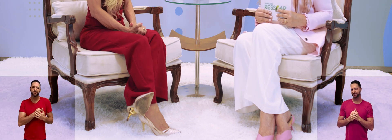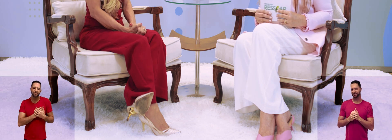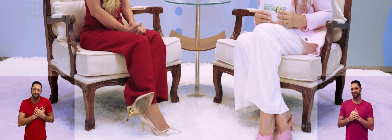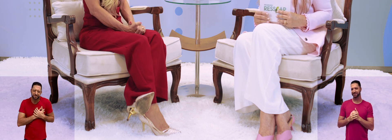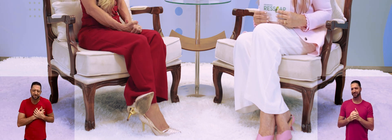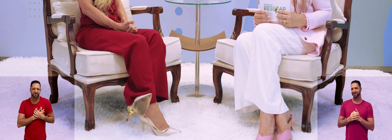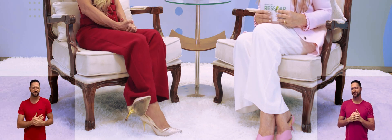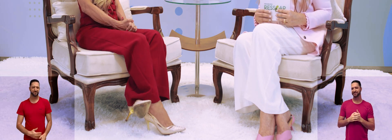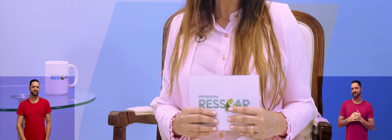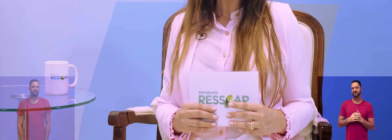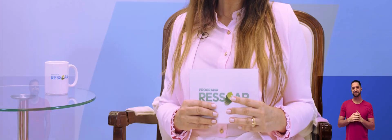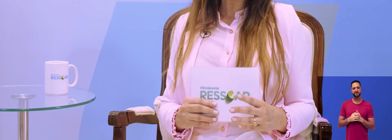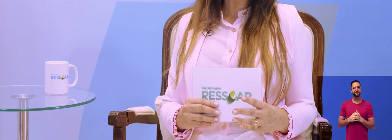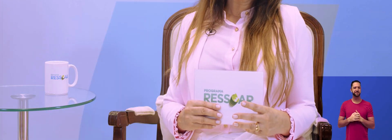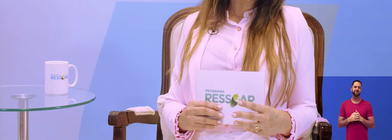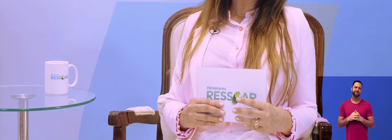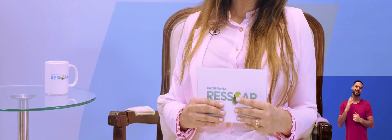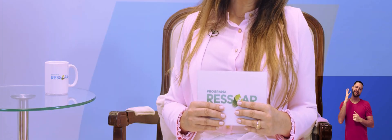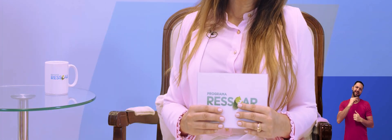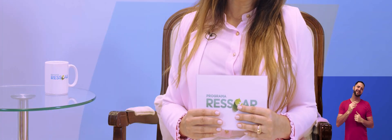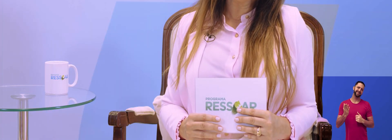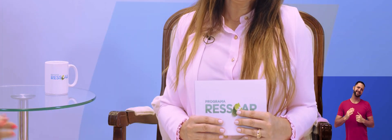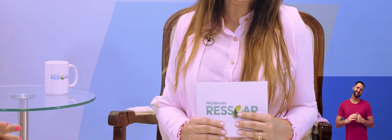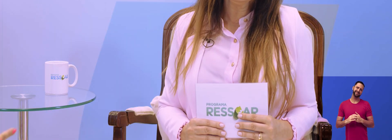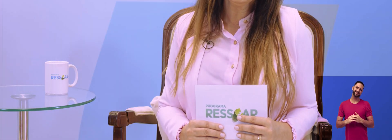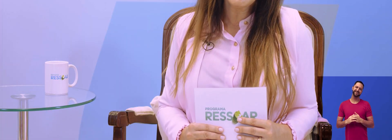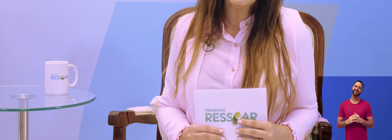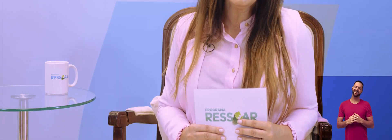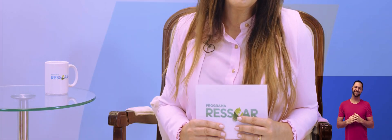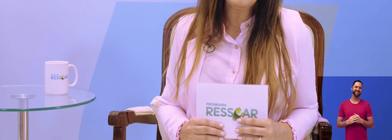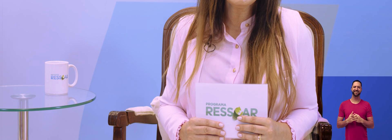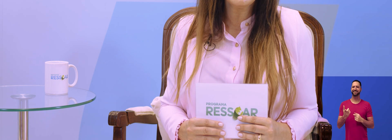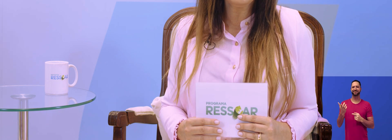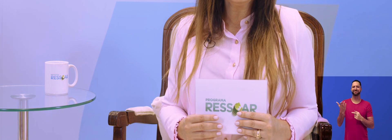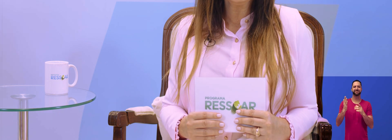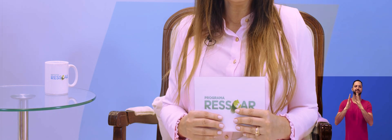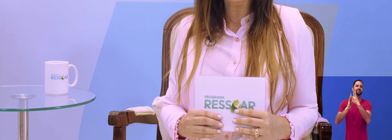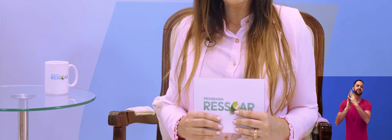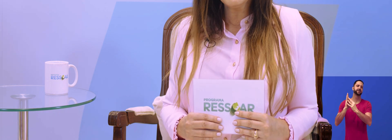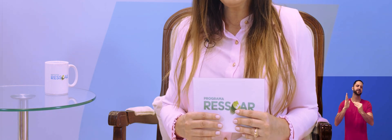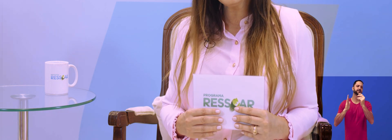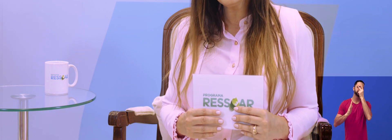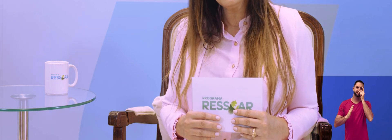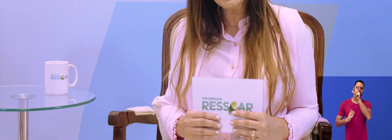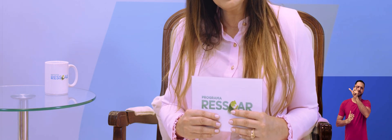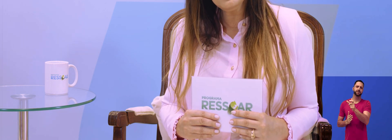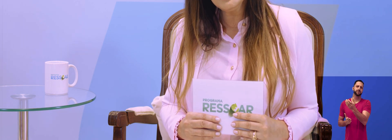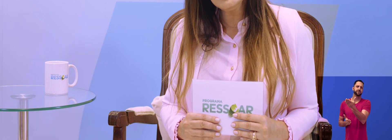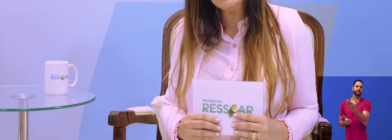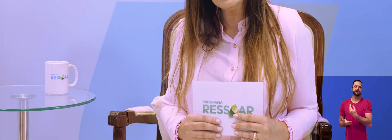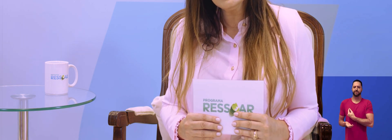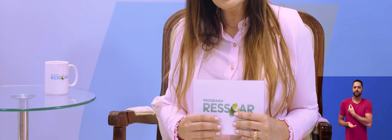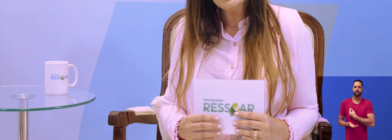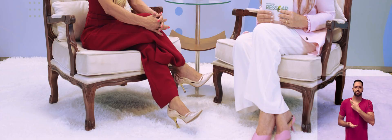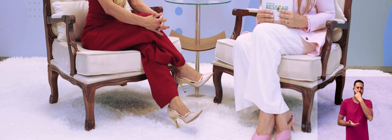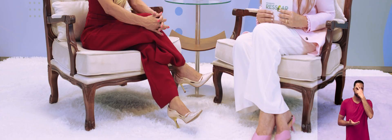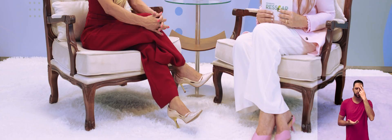coração, Rainhas. Gente, que linda, né? A doutora é um exemplo de pessoa, de